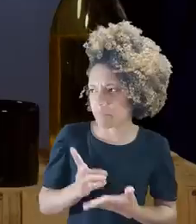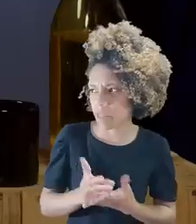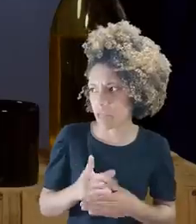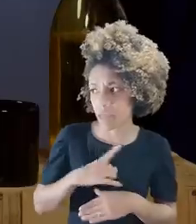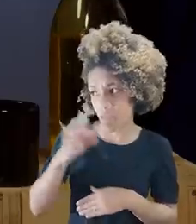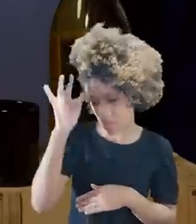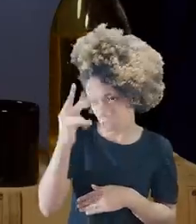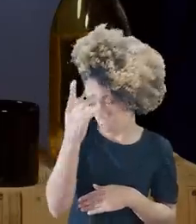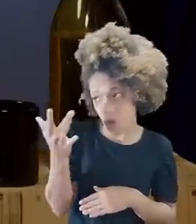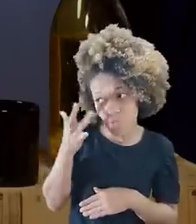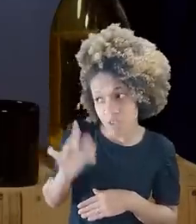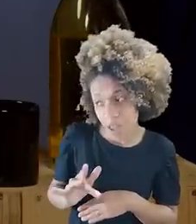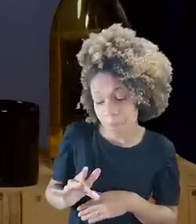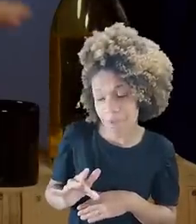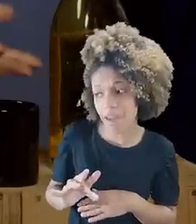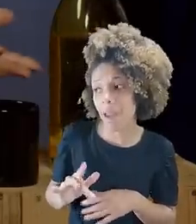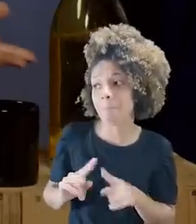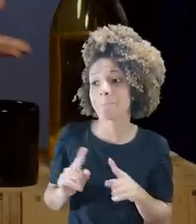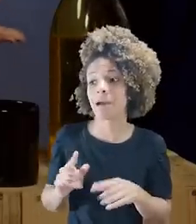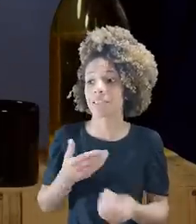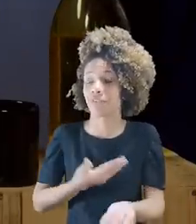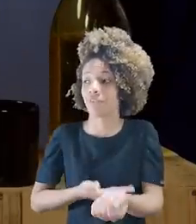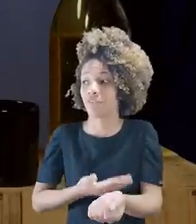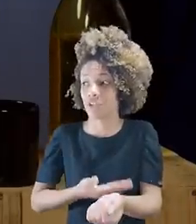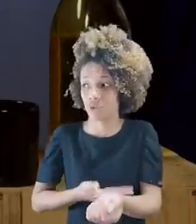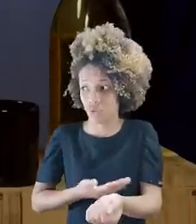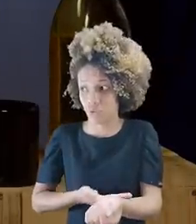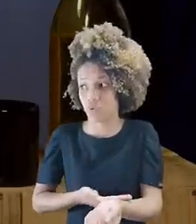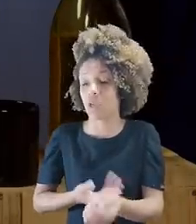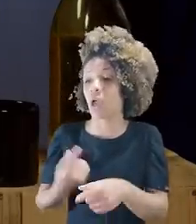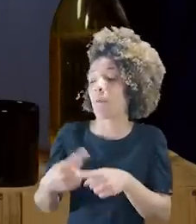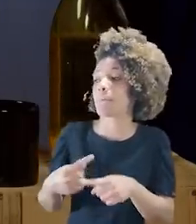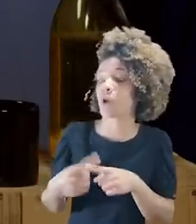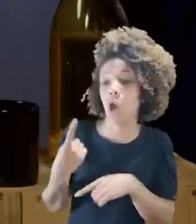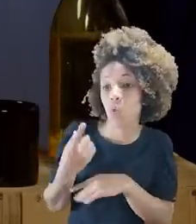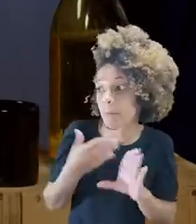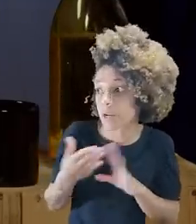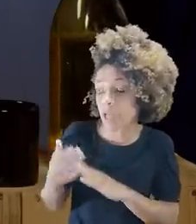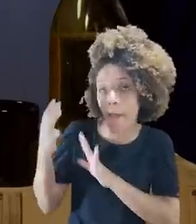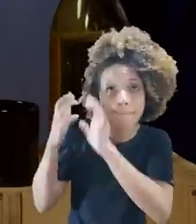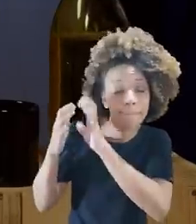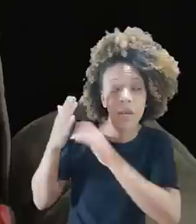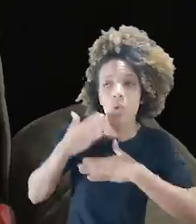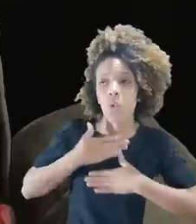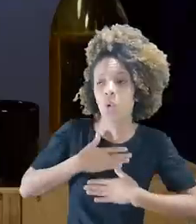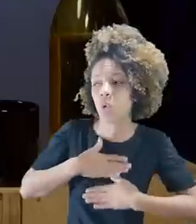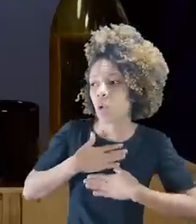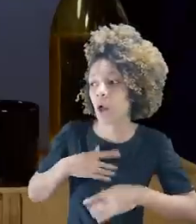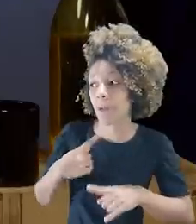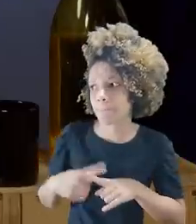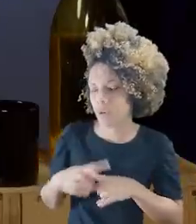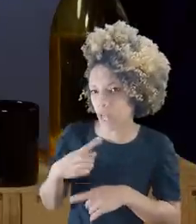TDH e que não sabe que tem mas que acaba viciando e Porque é o único momento que a mente fica mais calma né porque a nossa